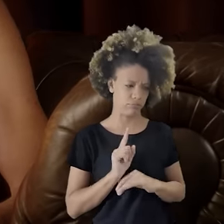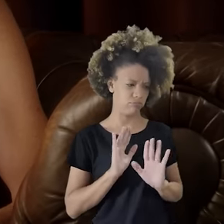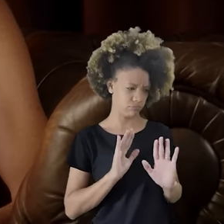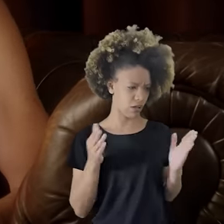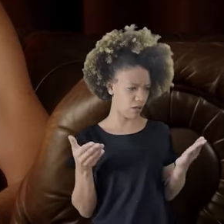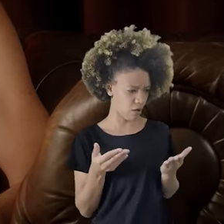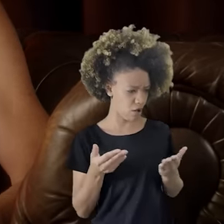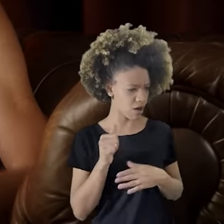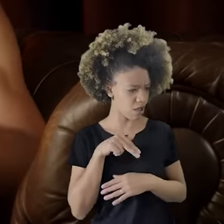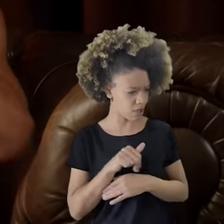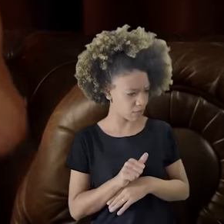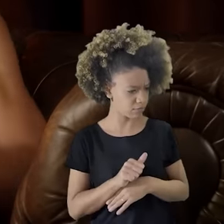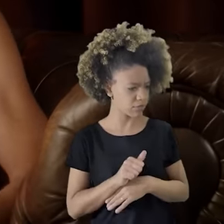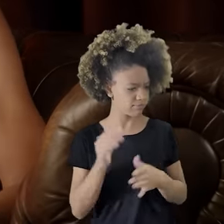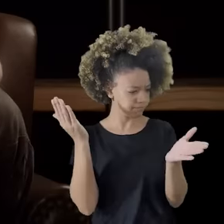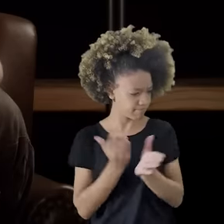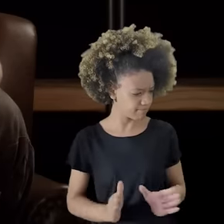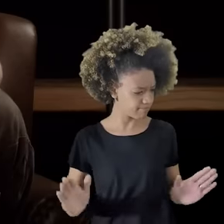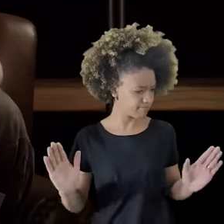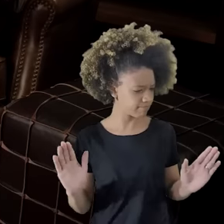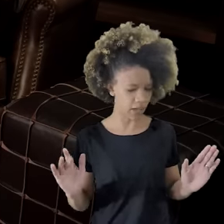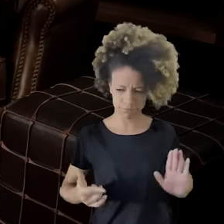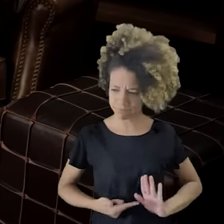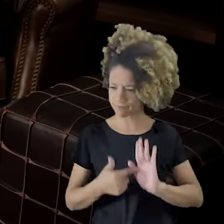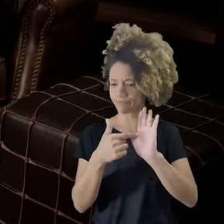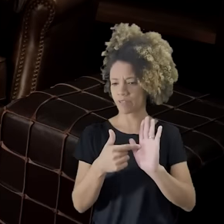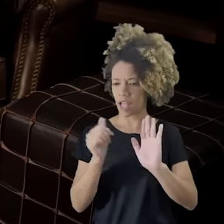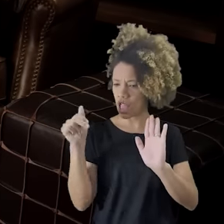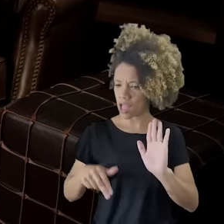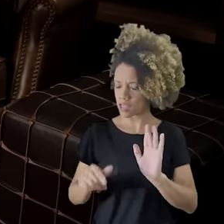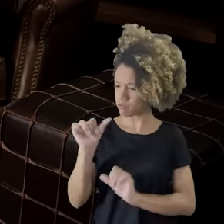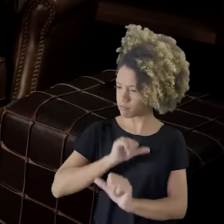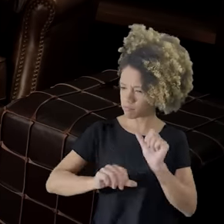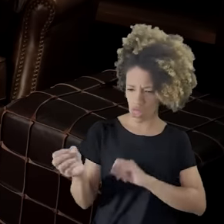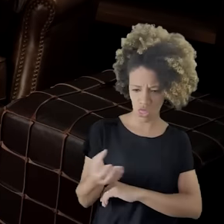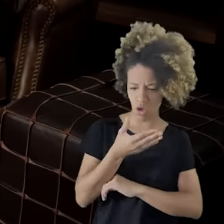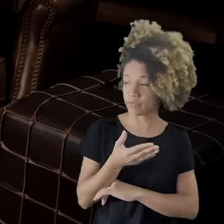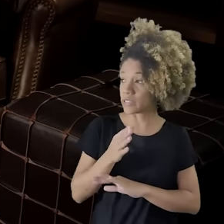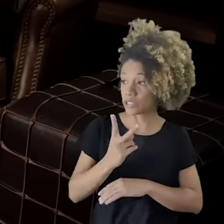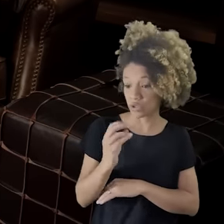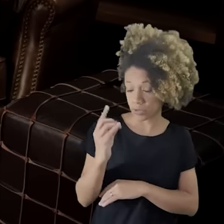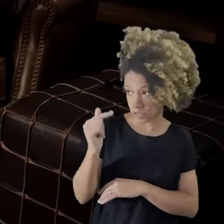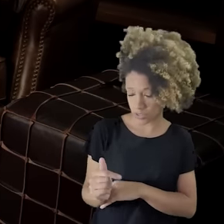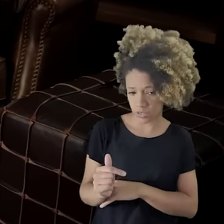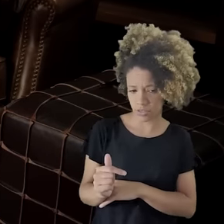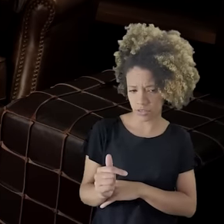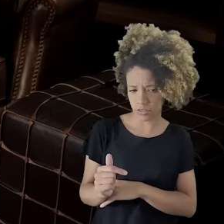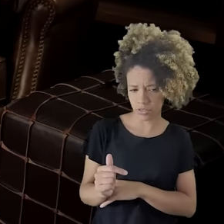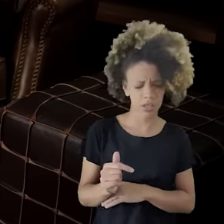agora a Ana desabrocha E aí é E aí foi em 2017